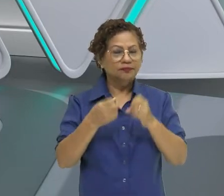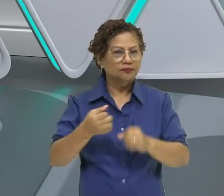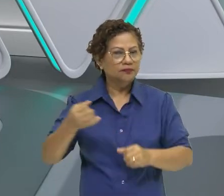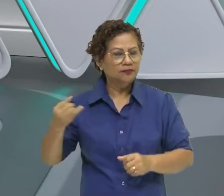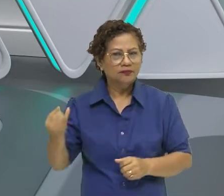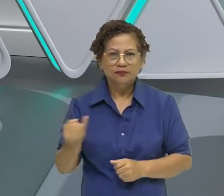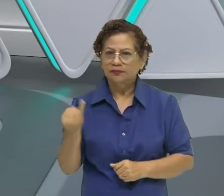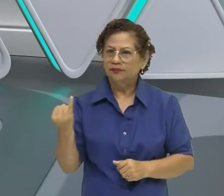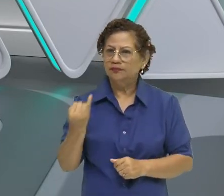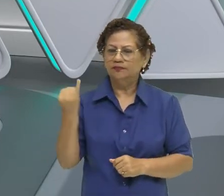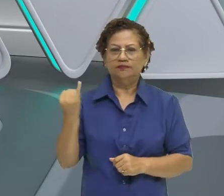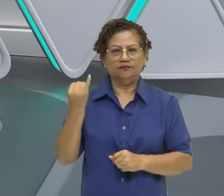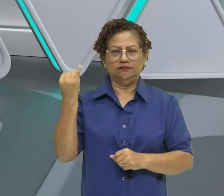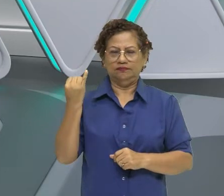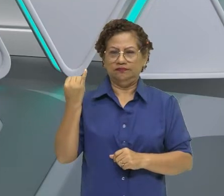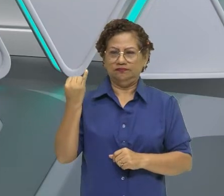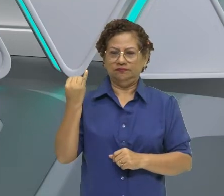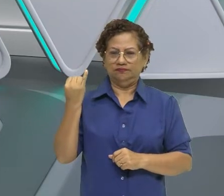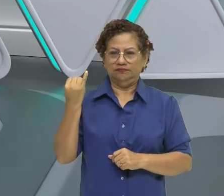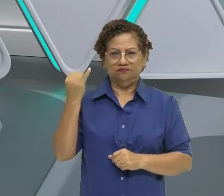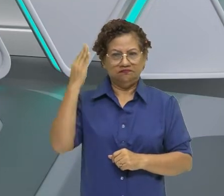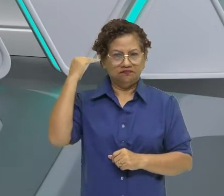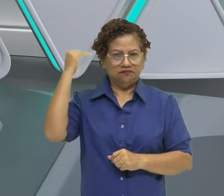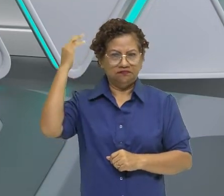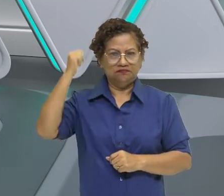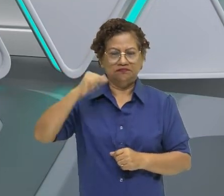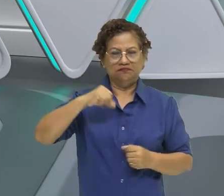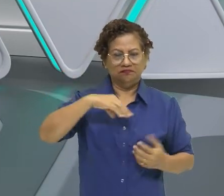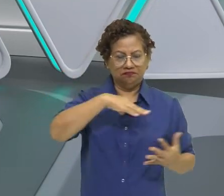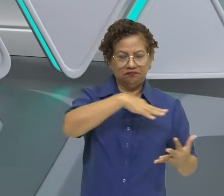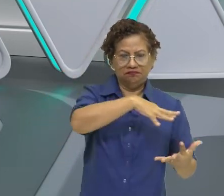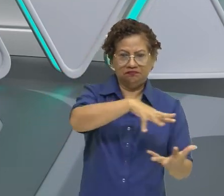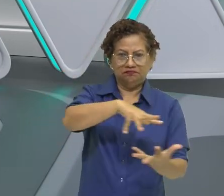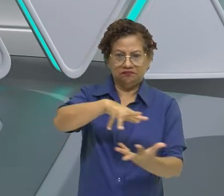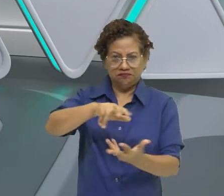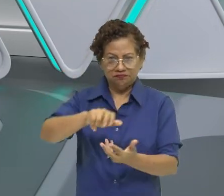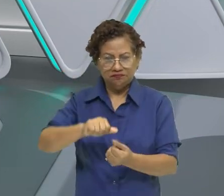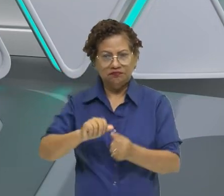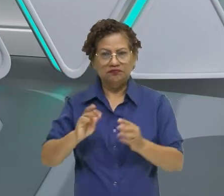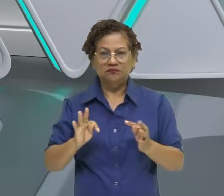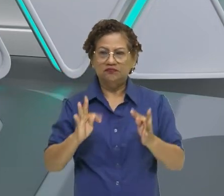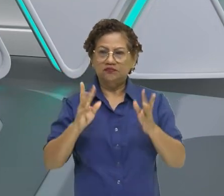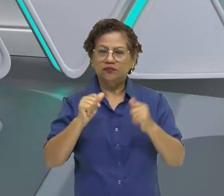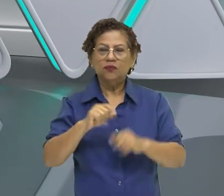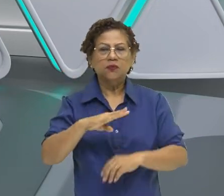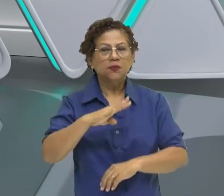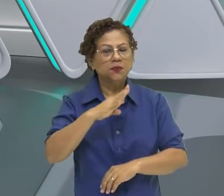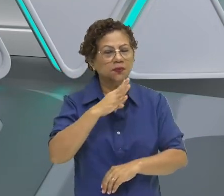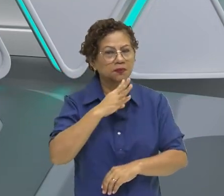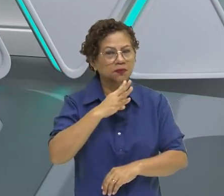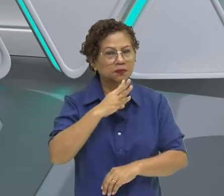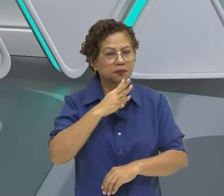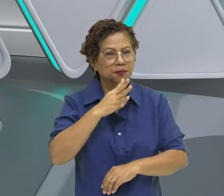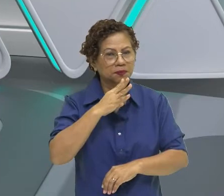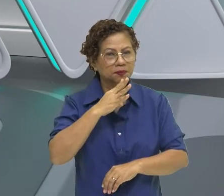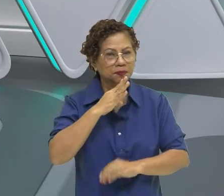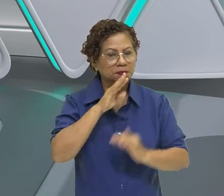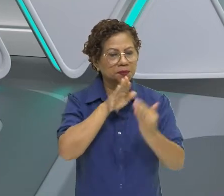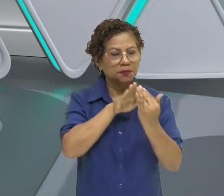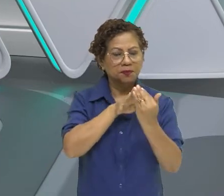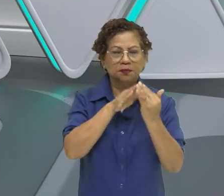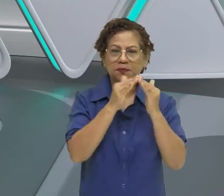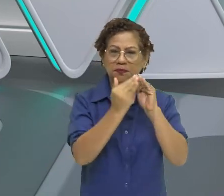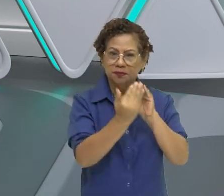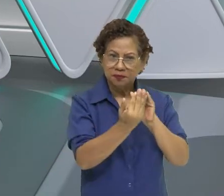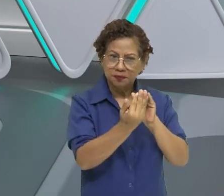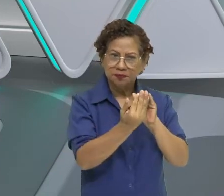mais famosas do mundo. Então, elas são reconhecidas mundialmente. As pirâmides do deserto